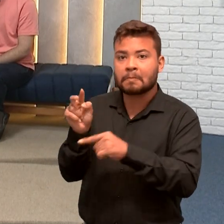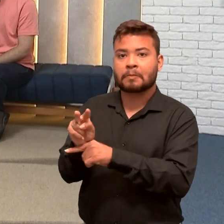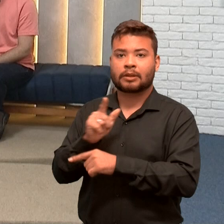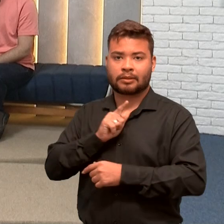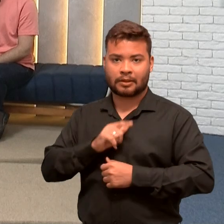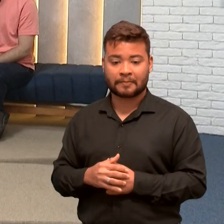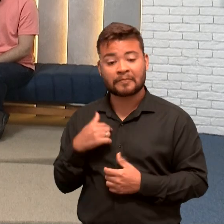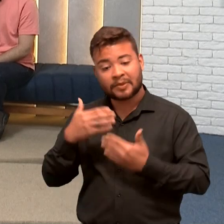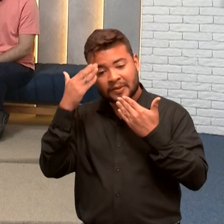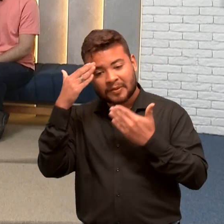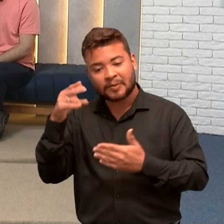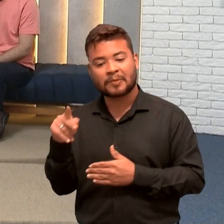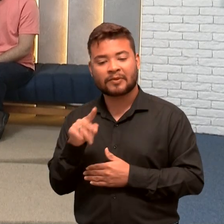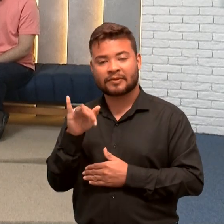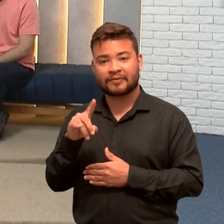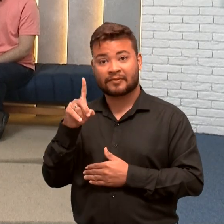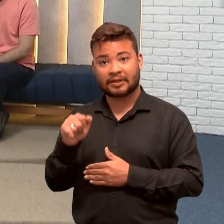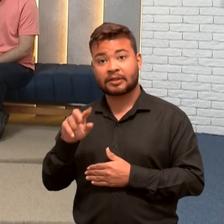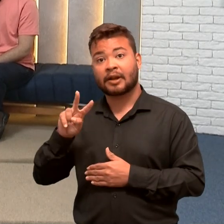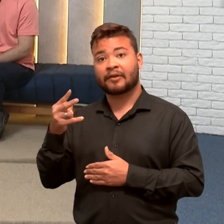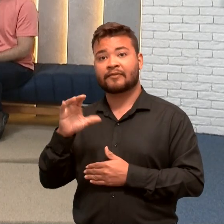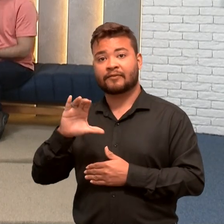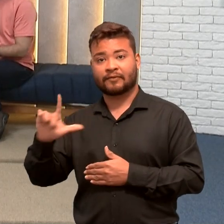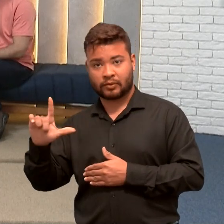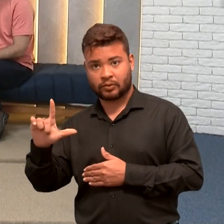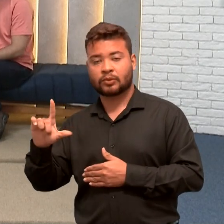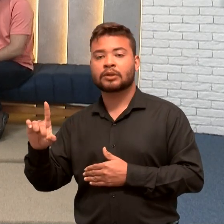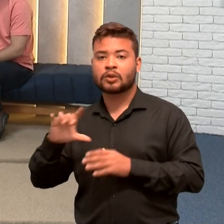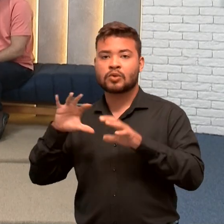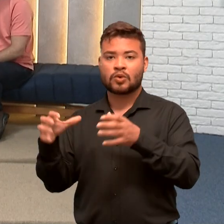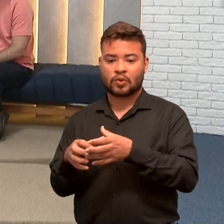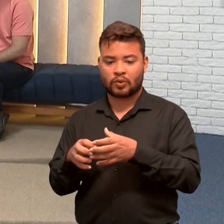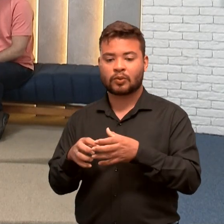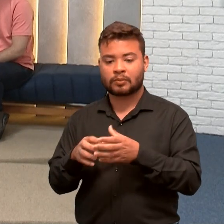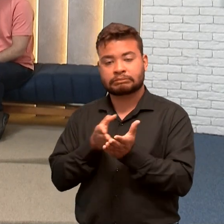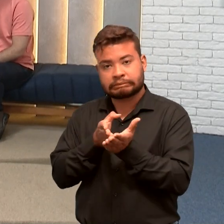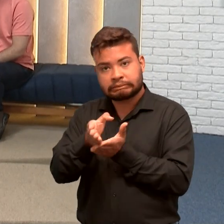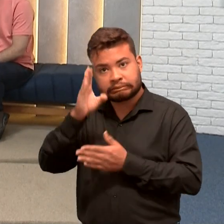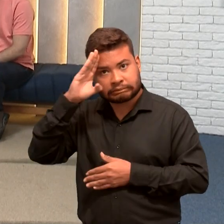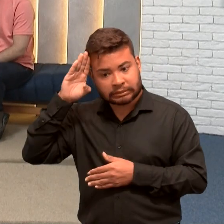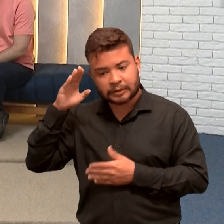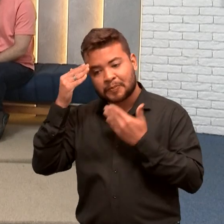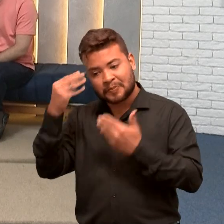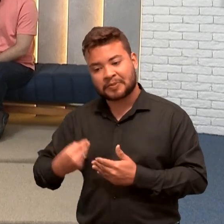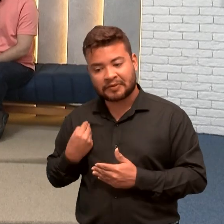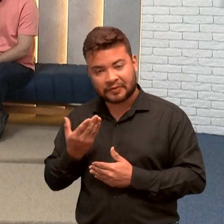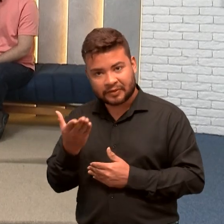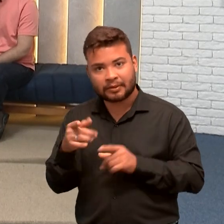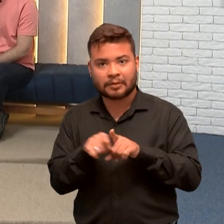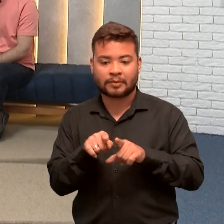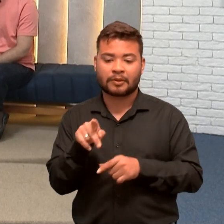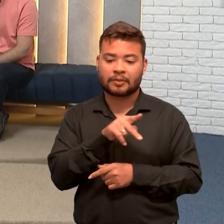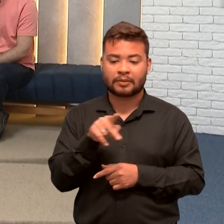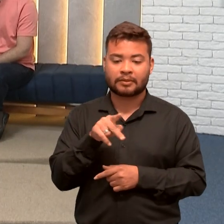a professora Fernanda Nora, vice-coordenadora do Comitê de Integridade Acadêmica, mais uma vez, muito obrigado pela presença da senhora aqui com a gente. Também agradecer